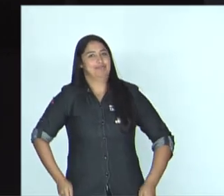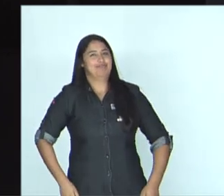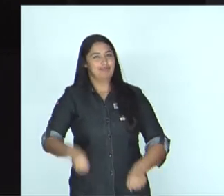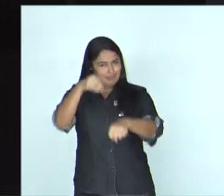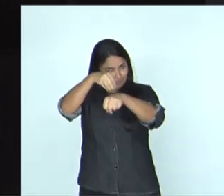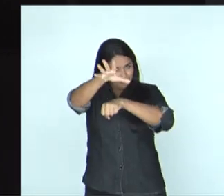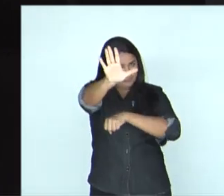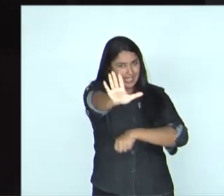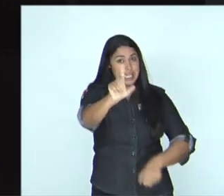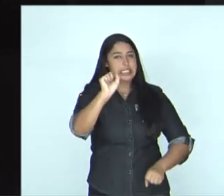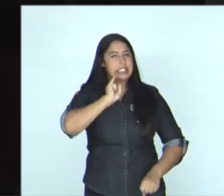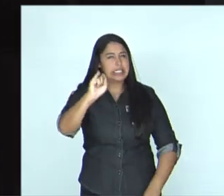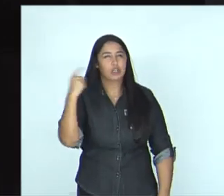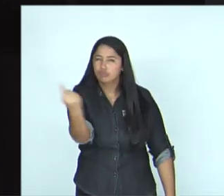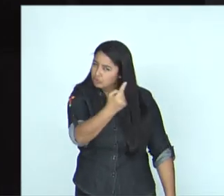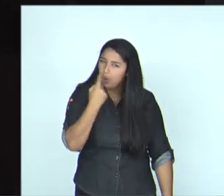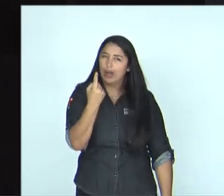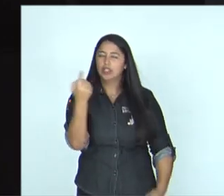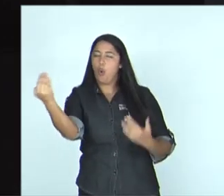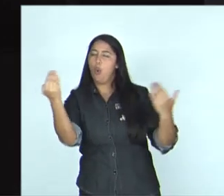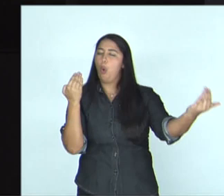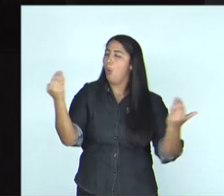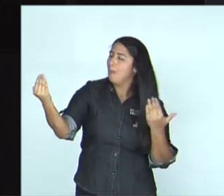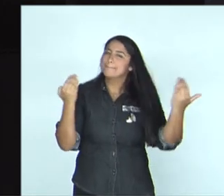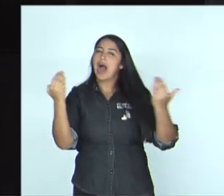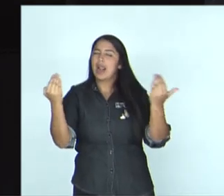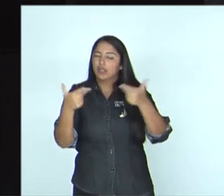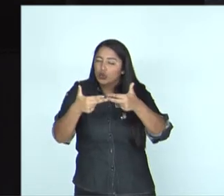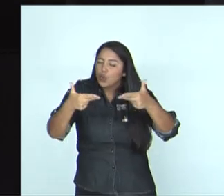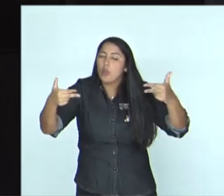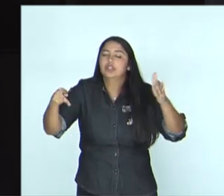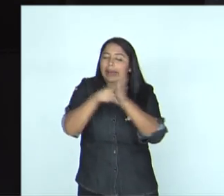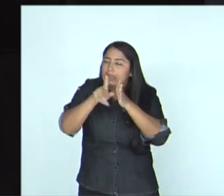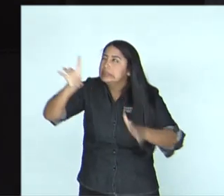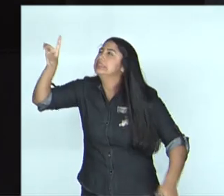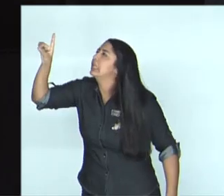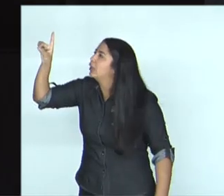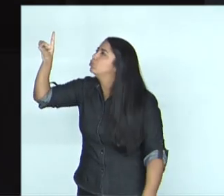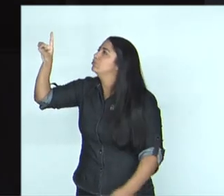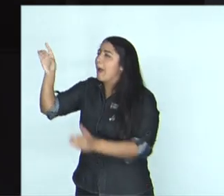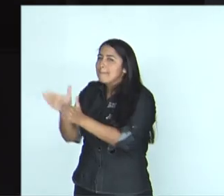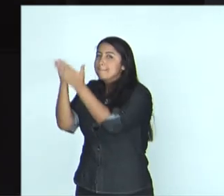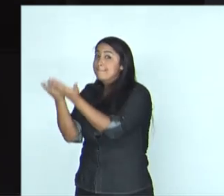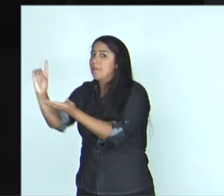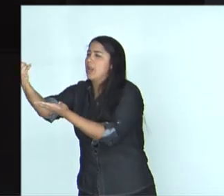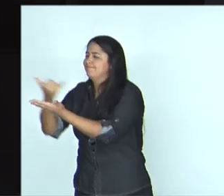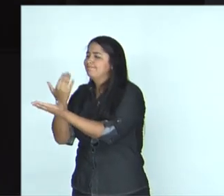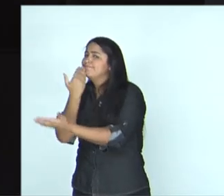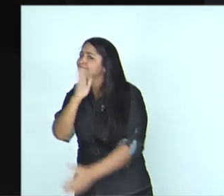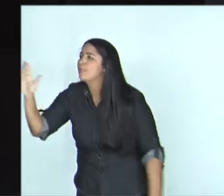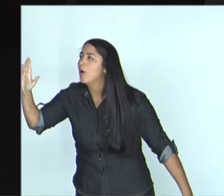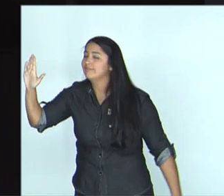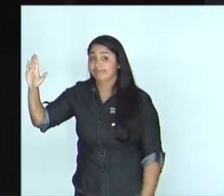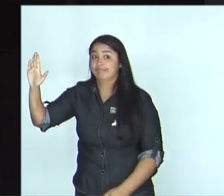as coisas de Deus, o quanto Deus pode nos dar. E eu não estou falando só de questões